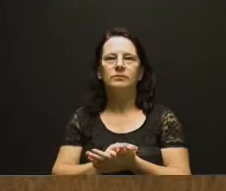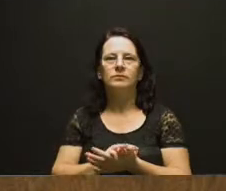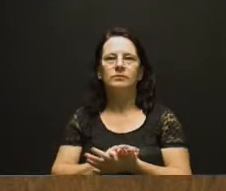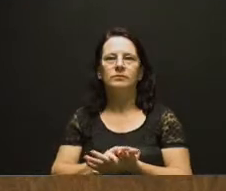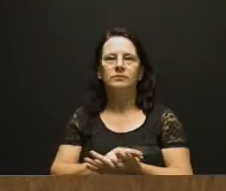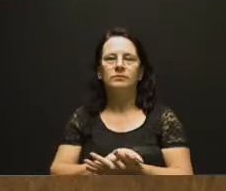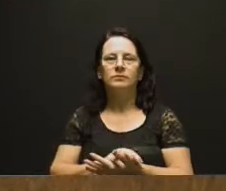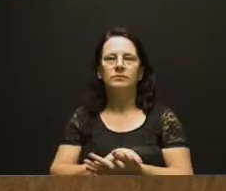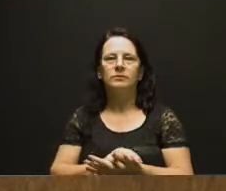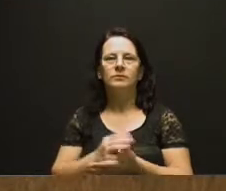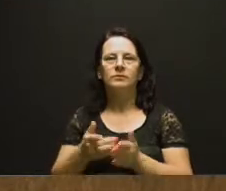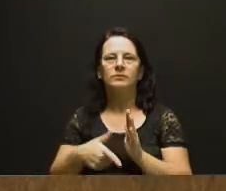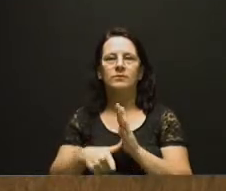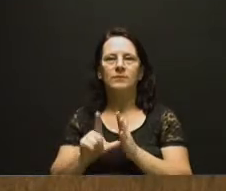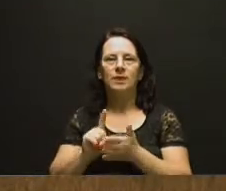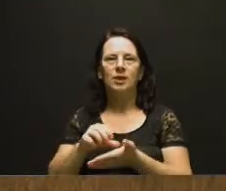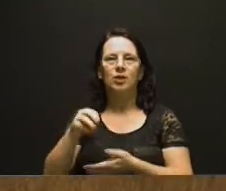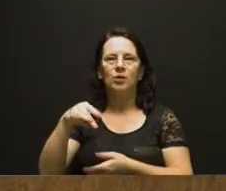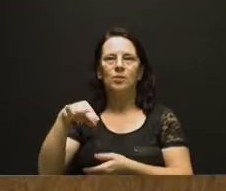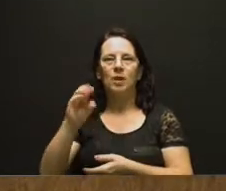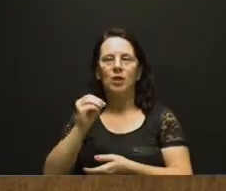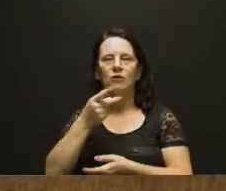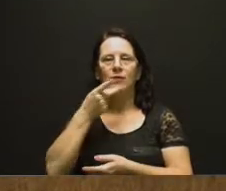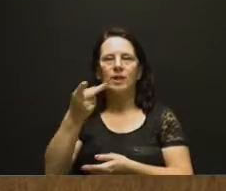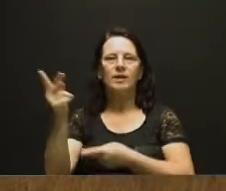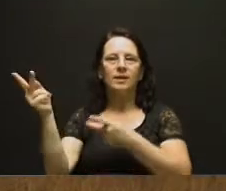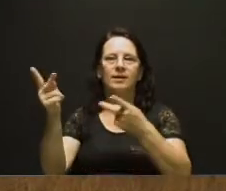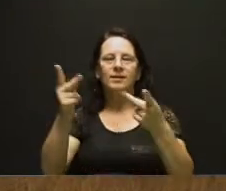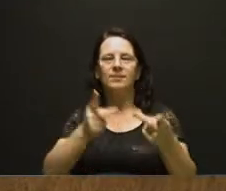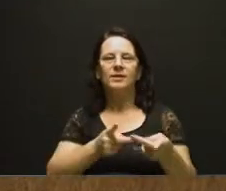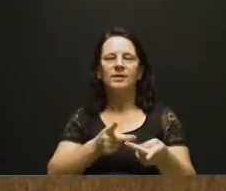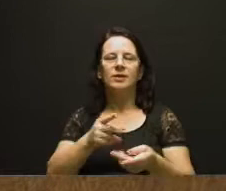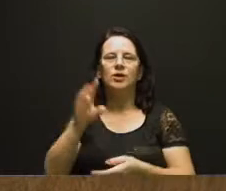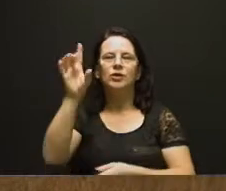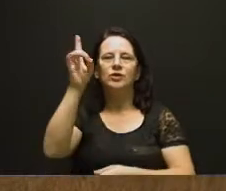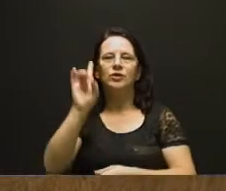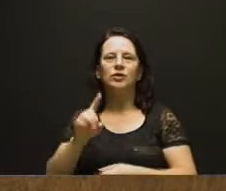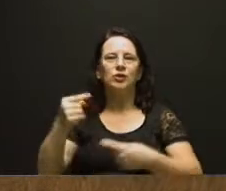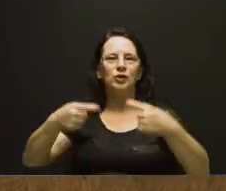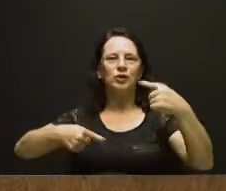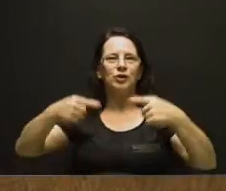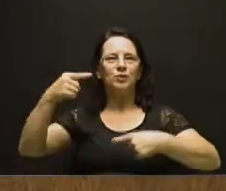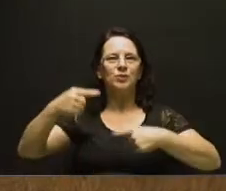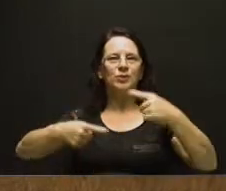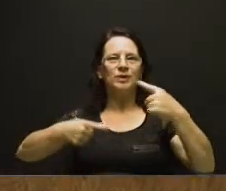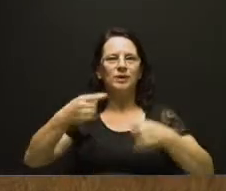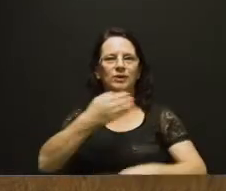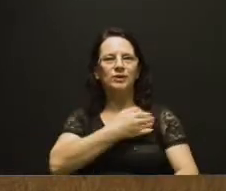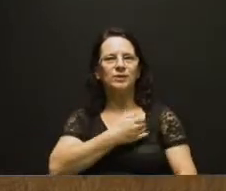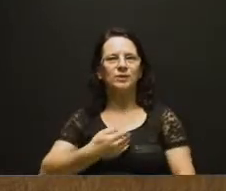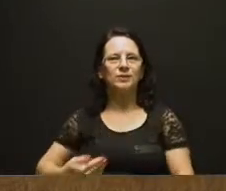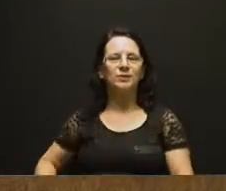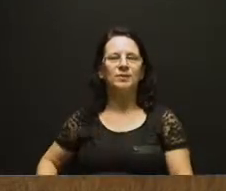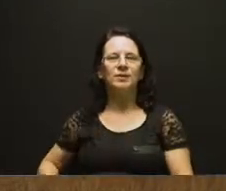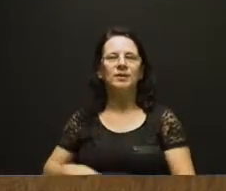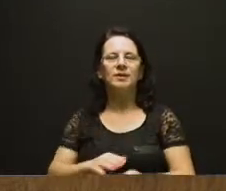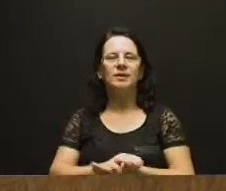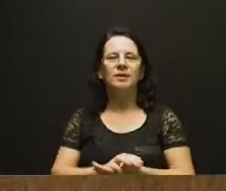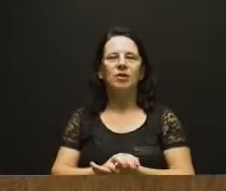antes do vereador márcio falar eu quero registrar presença do nosso diretor de políticas públicas da juventude